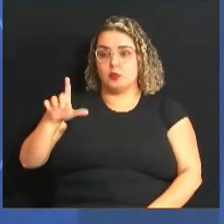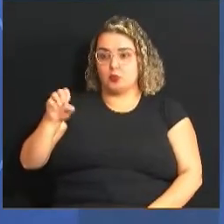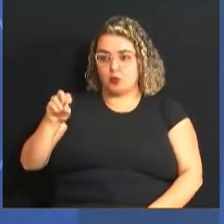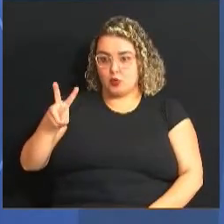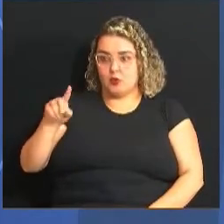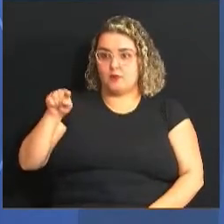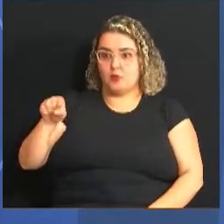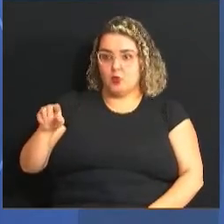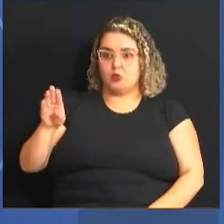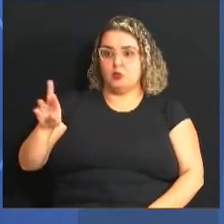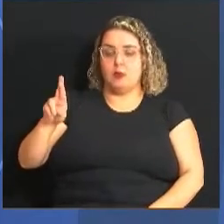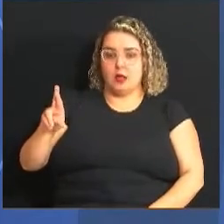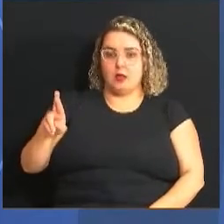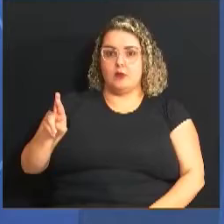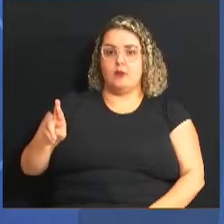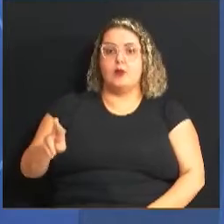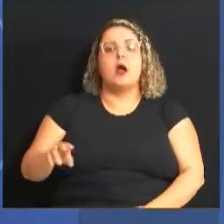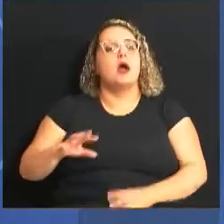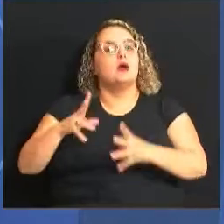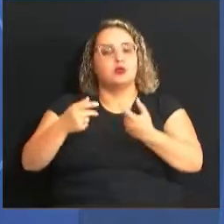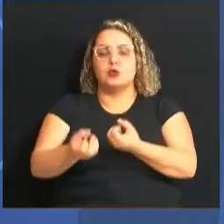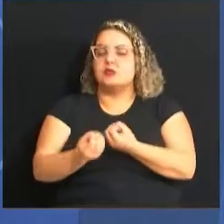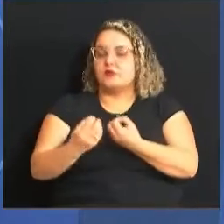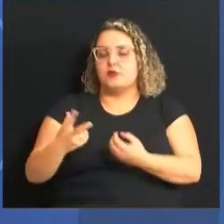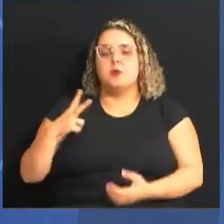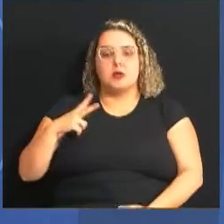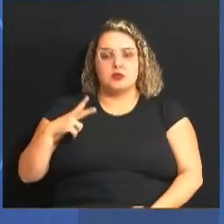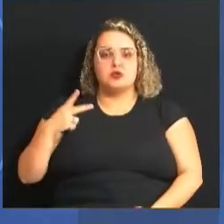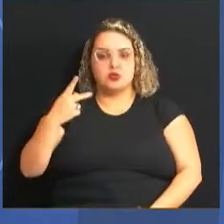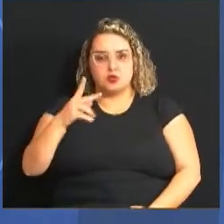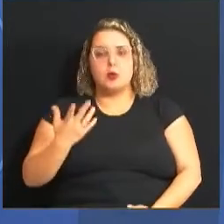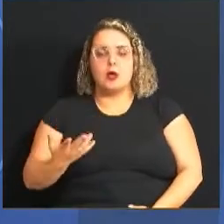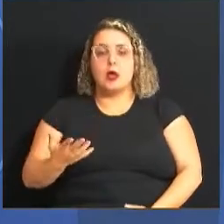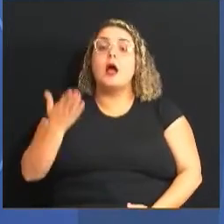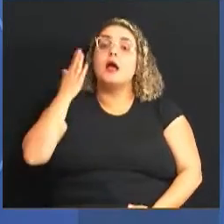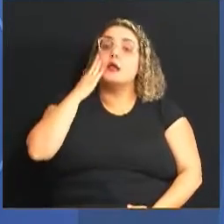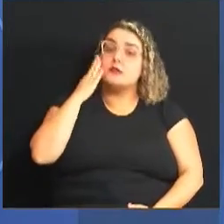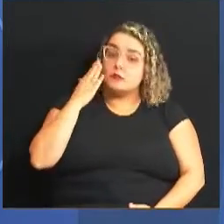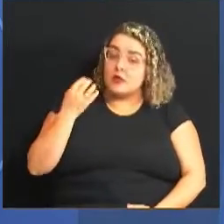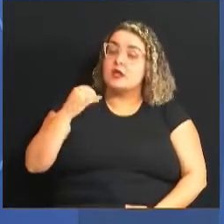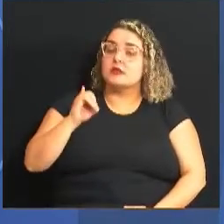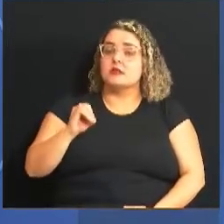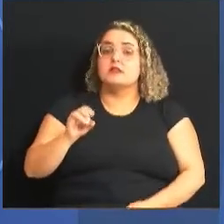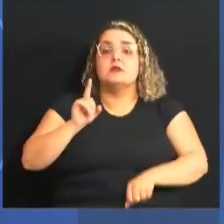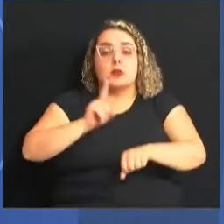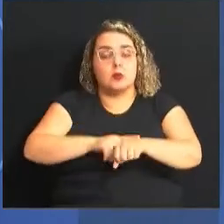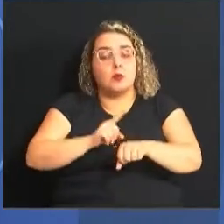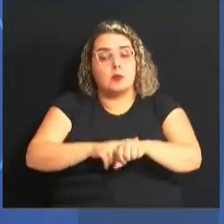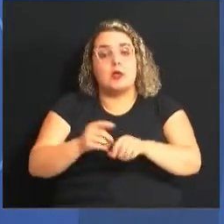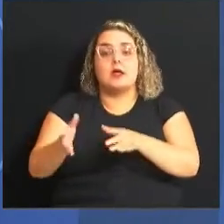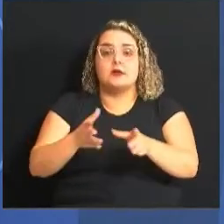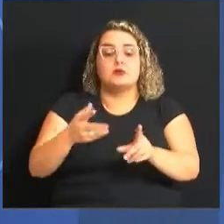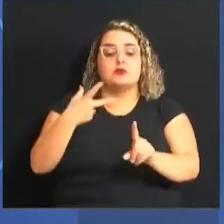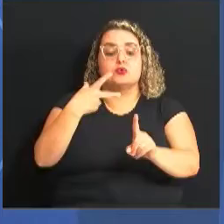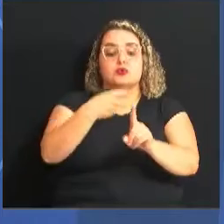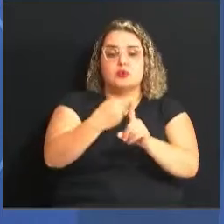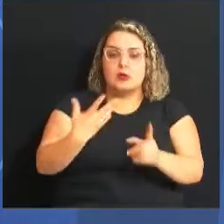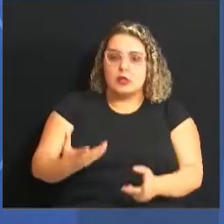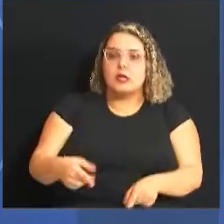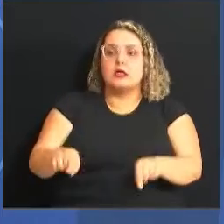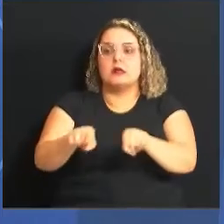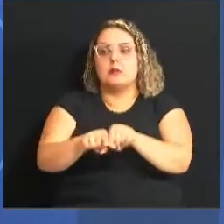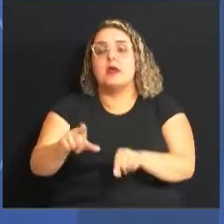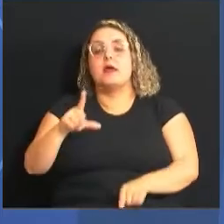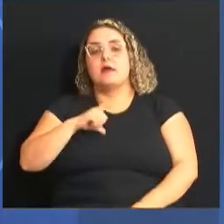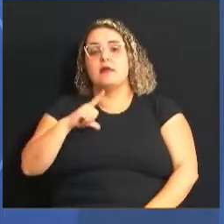vacina.campinas.sp.gov.br, você vai colocar os seus dados lá, aí você vai saber se já está a tempo de tomar essa quarta dose e também lá